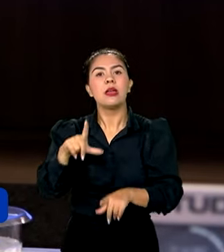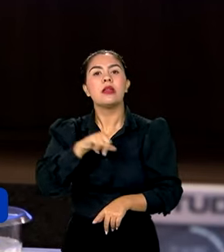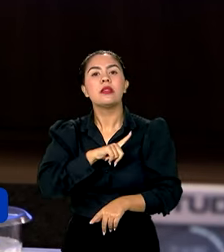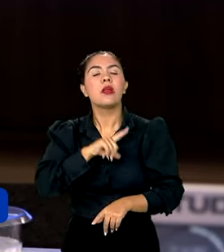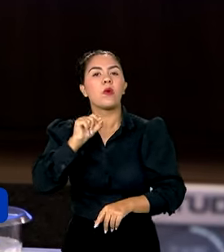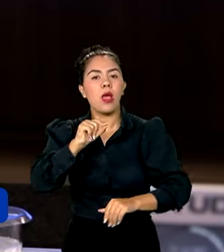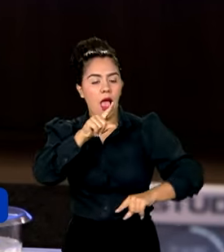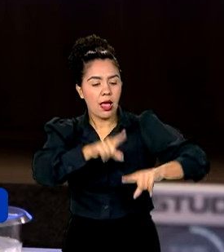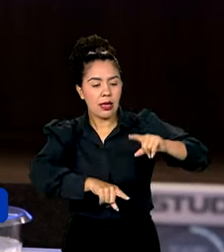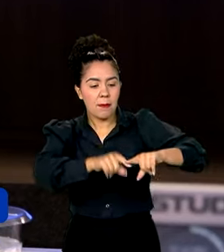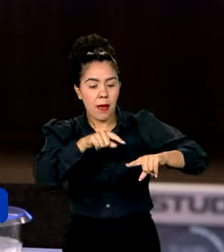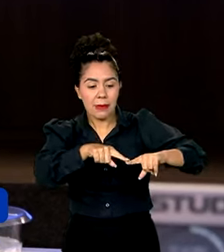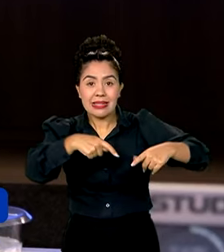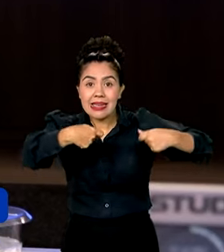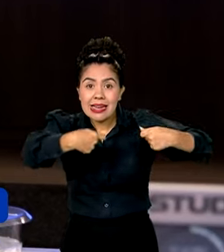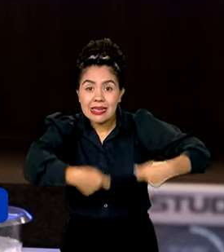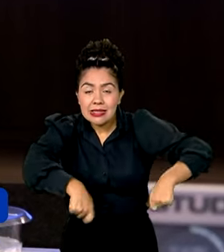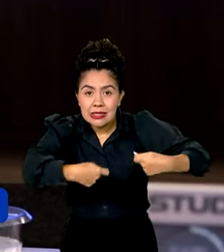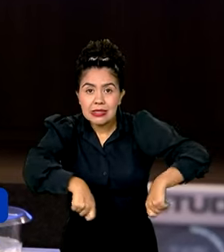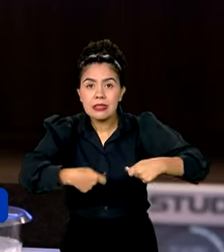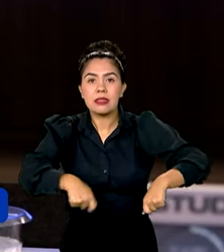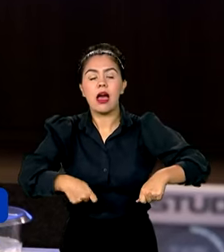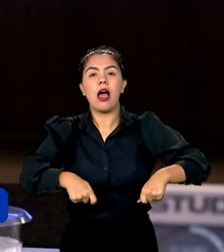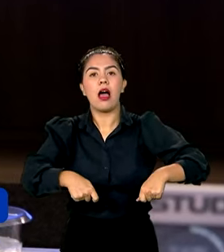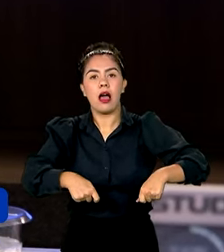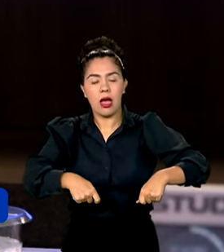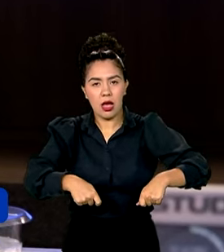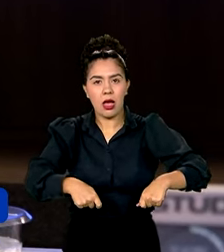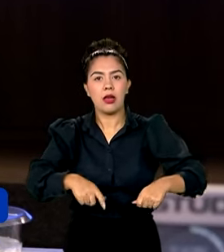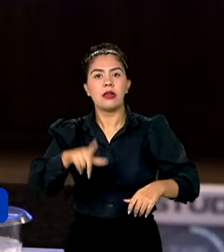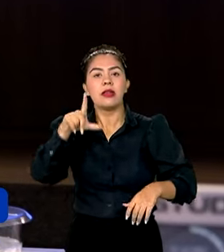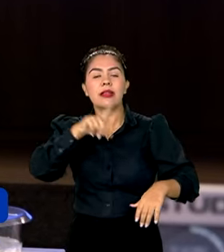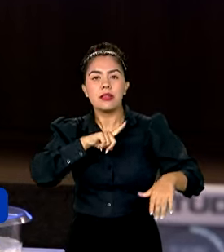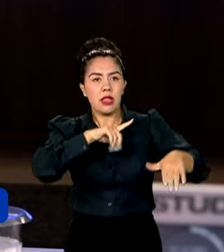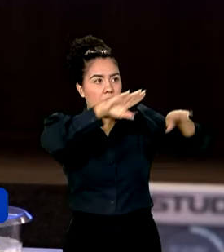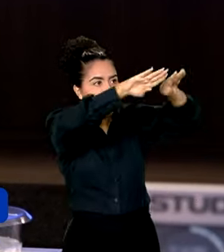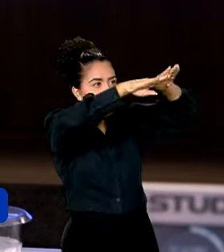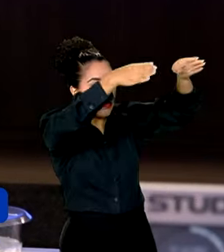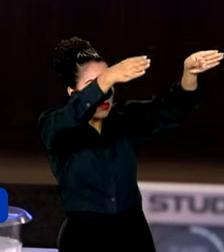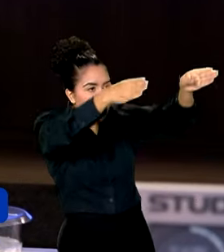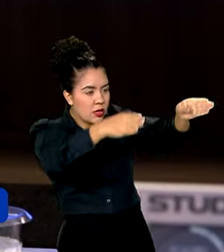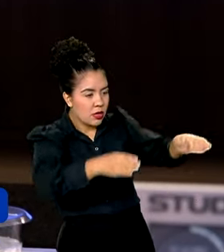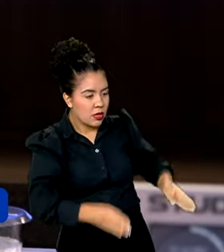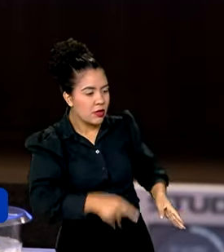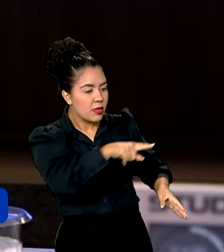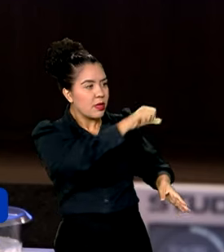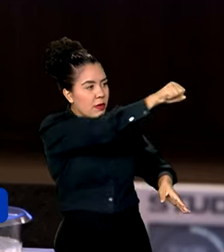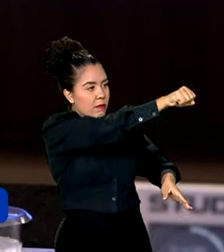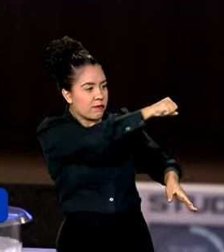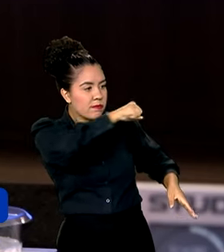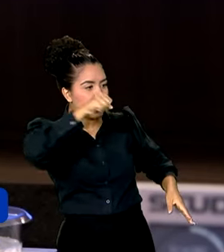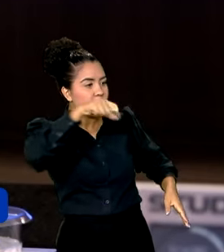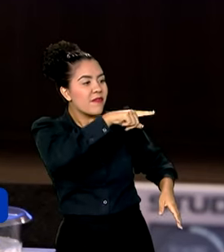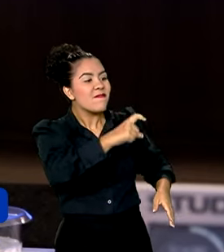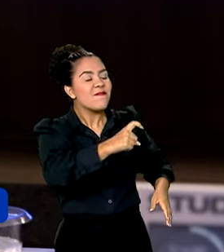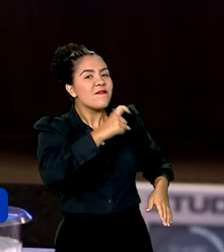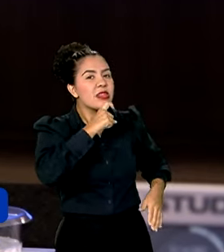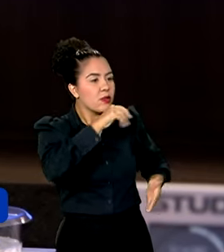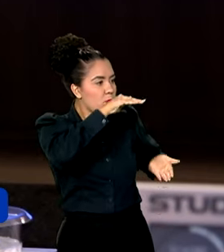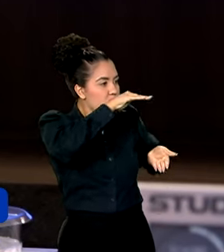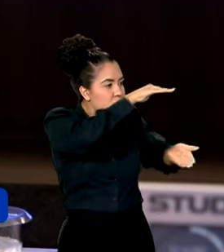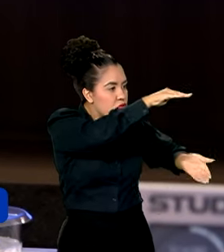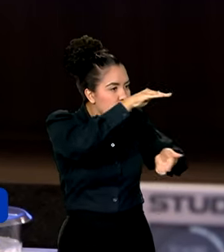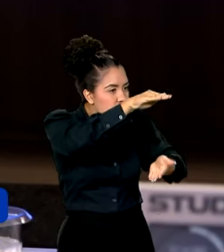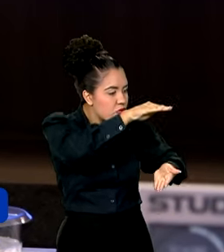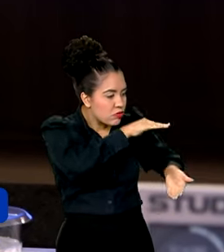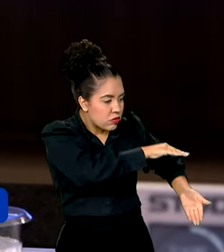Equipamento necessário em geral são as câmaras de frio paraa conservação É disso que o Lucas estava falando e